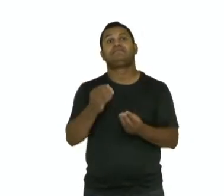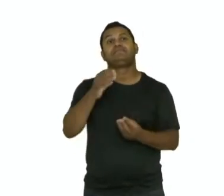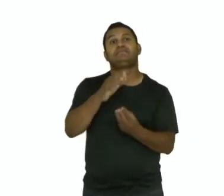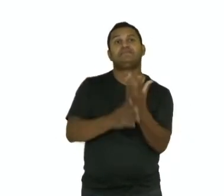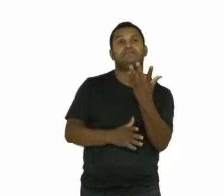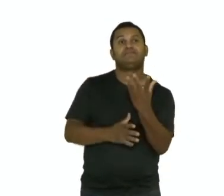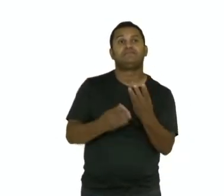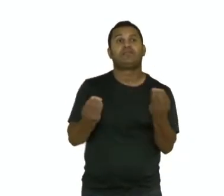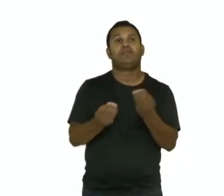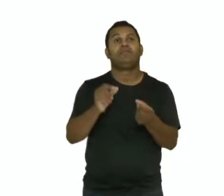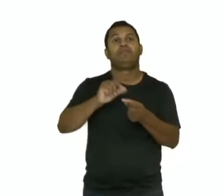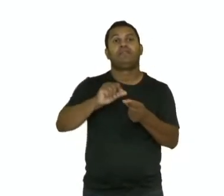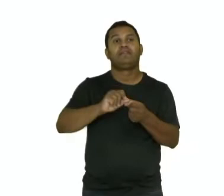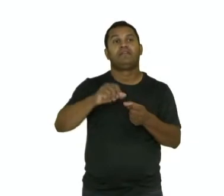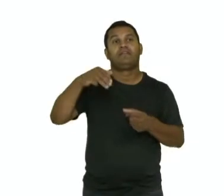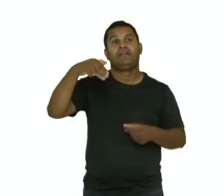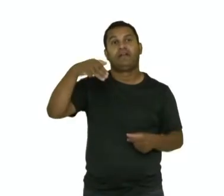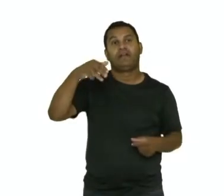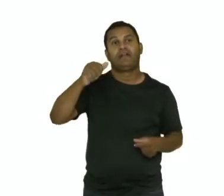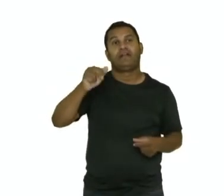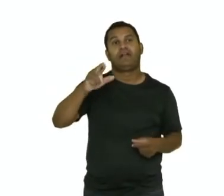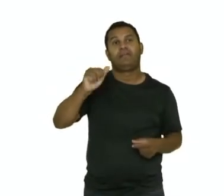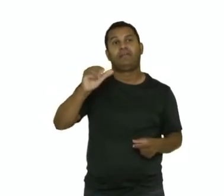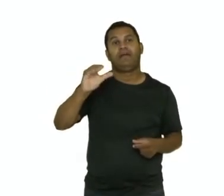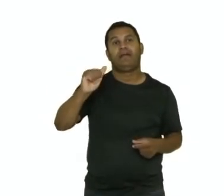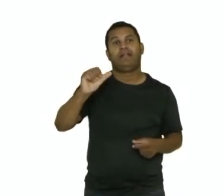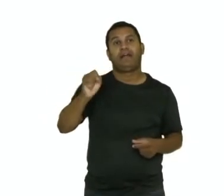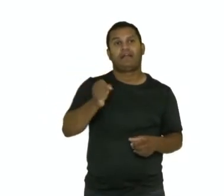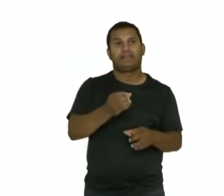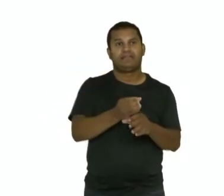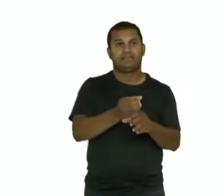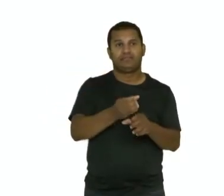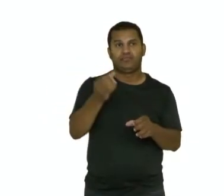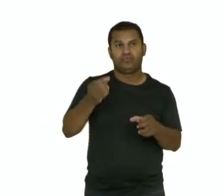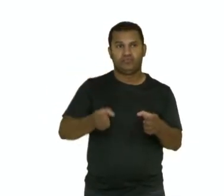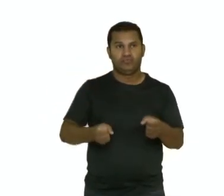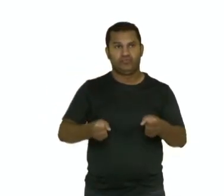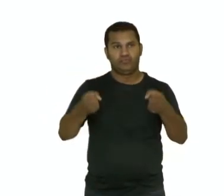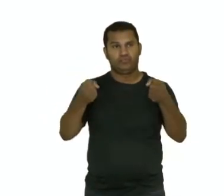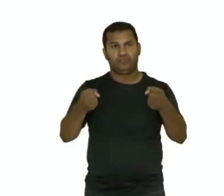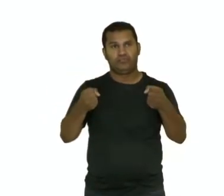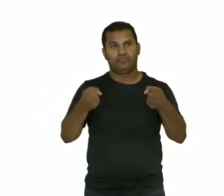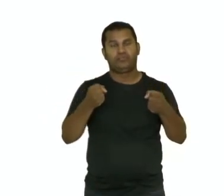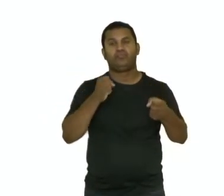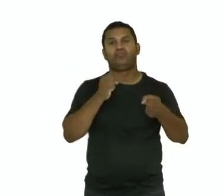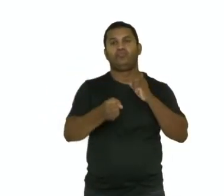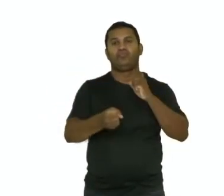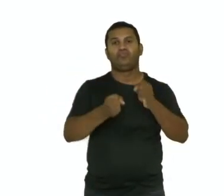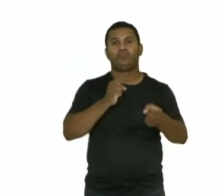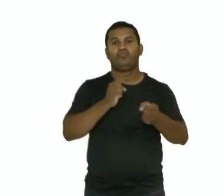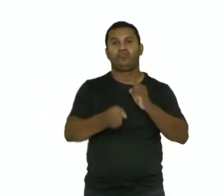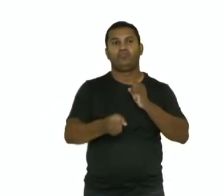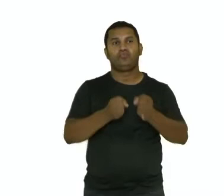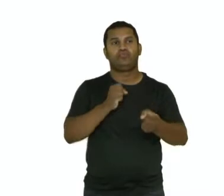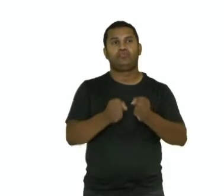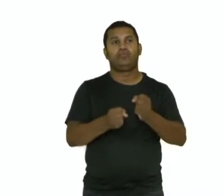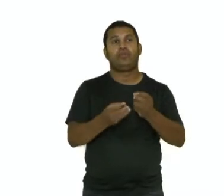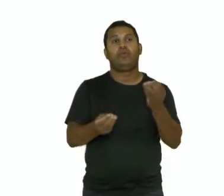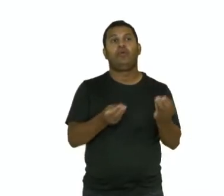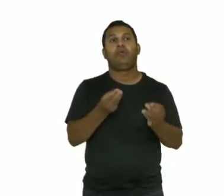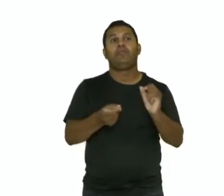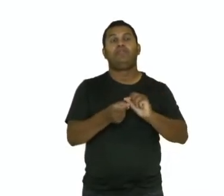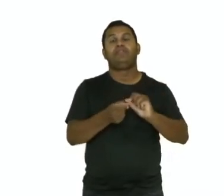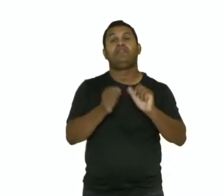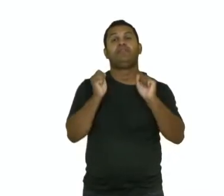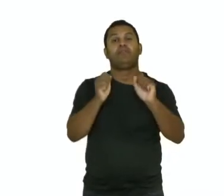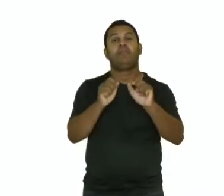o passo a passo no vídeo que segue e mãos na massa. Então, nós temos uma sugestão de vídeo aqui no YouTube, tá bom,